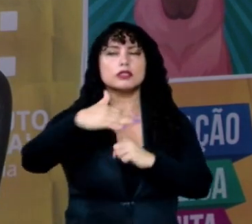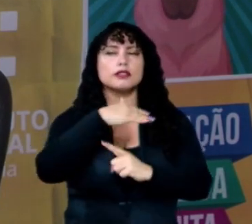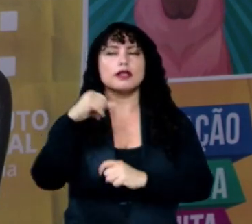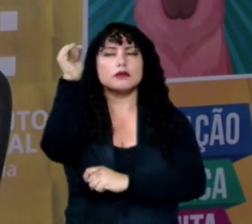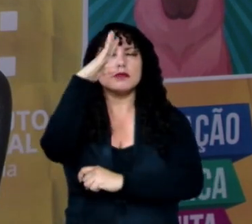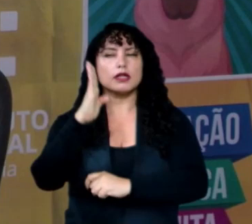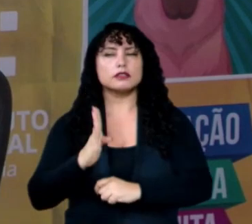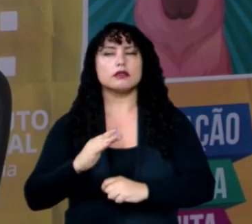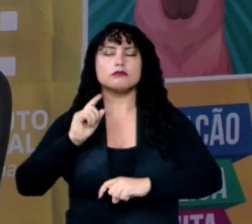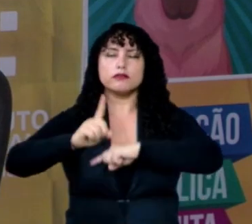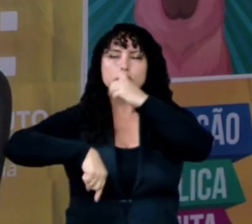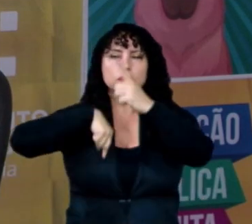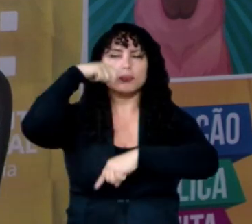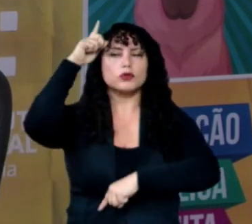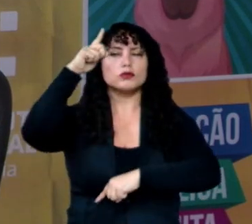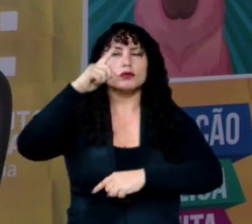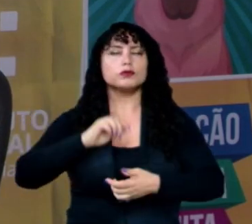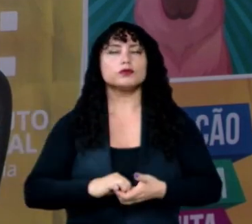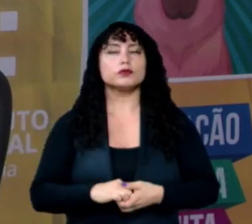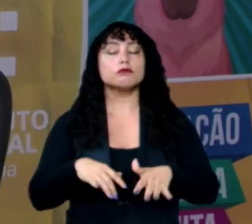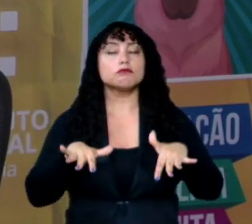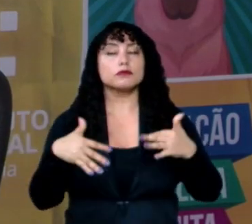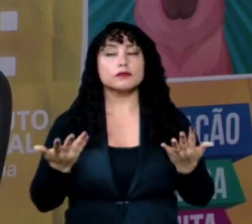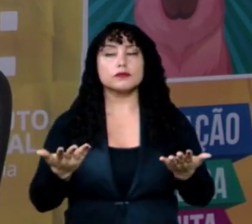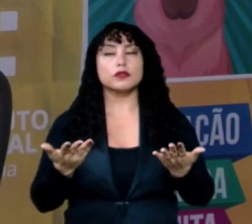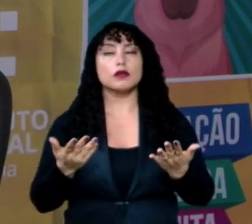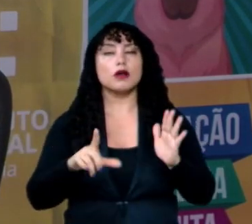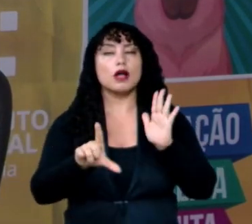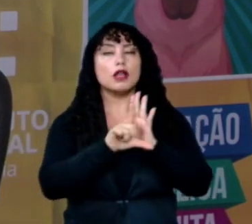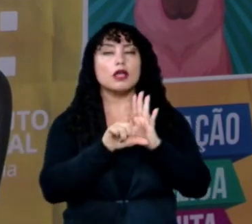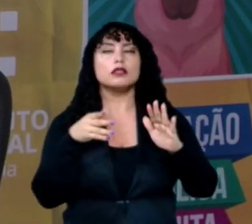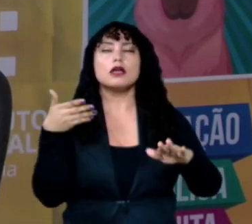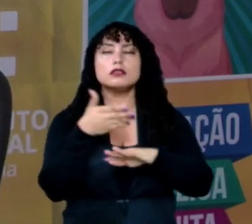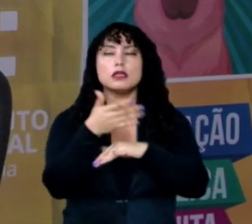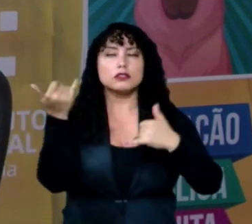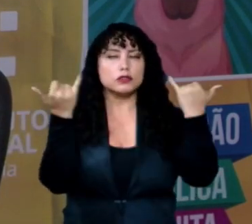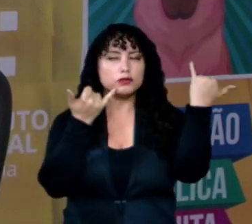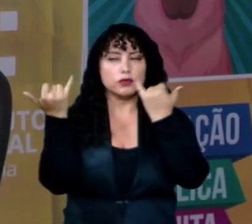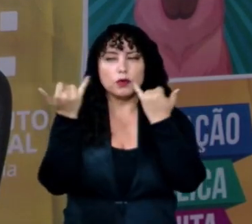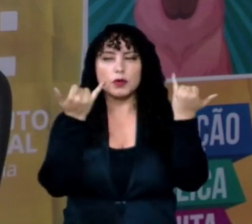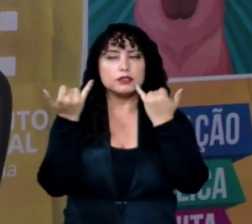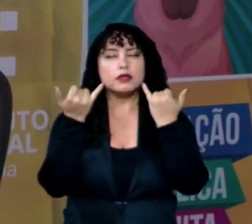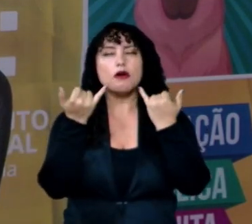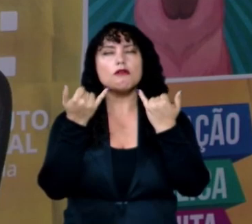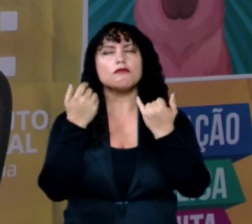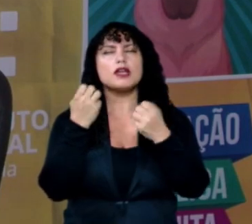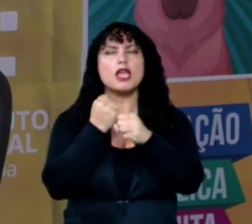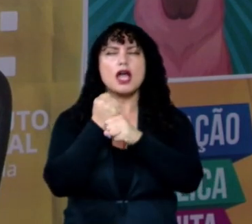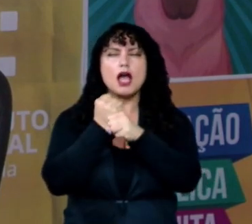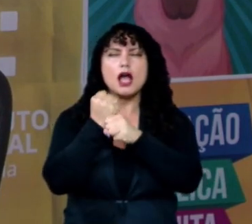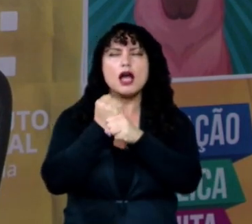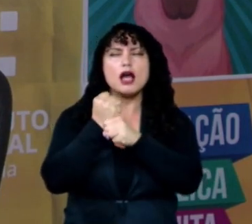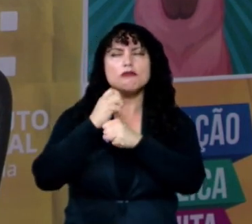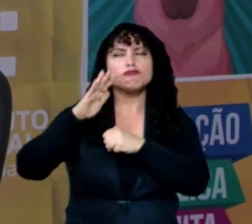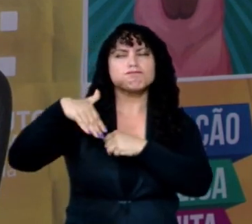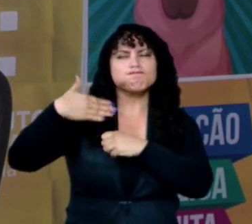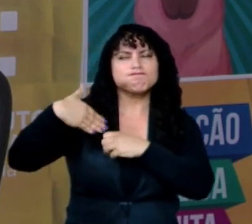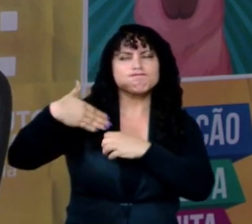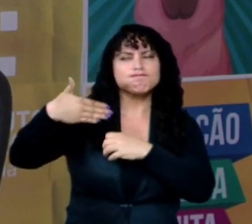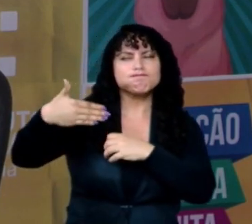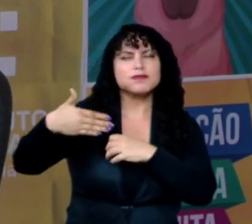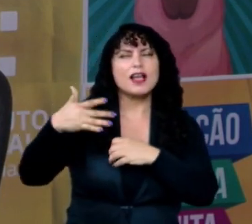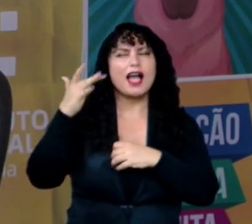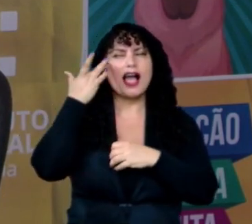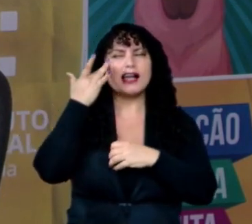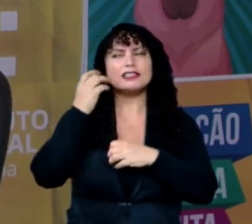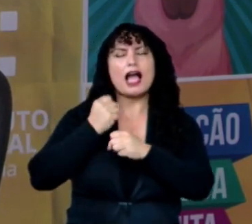brasileira tivesse uma evolução, né? Então, a Lei de Acesso à Informação, ela vem muitos anos depois, né? A gente